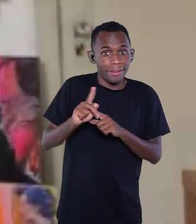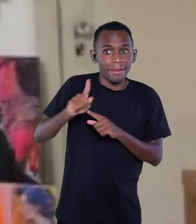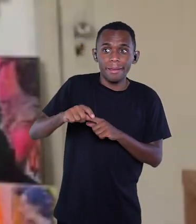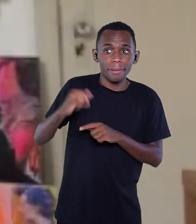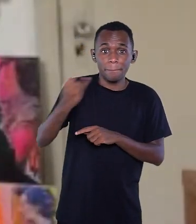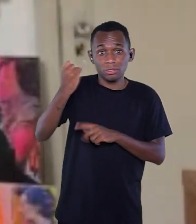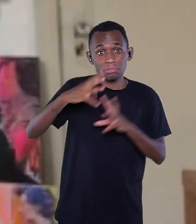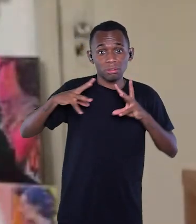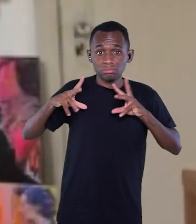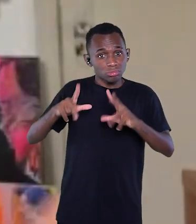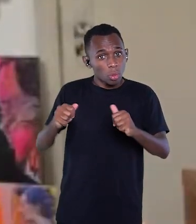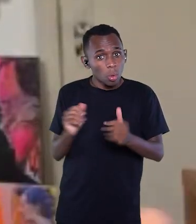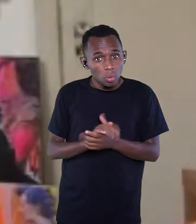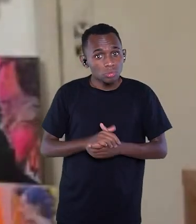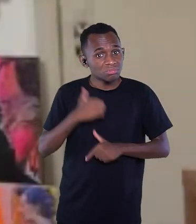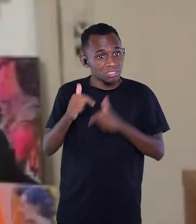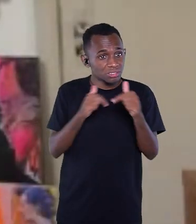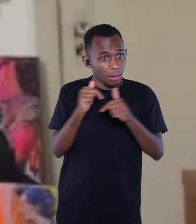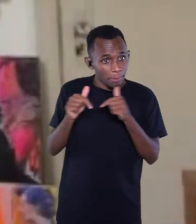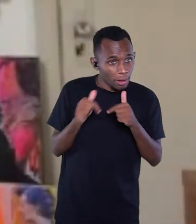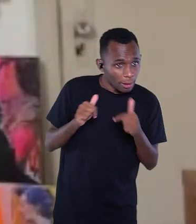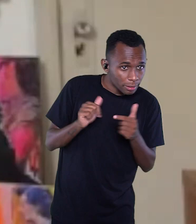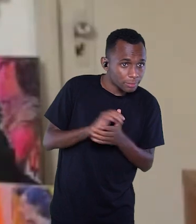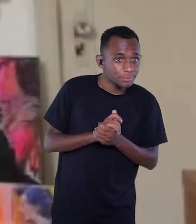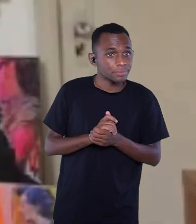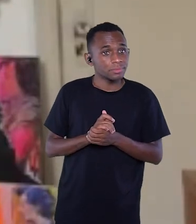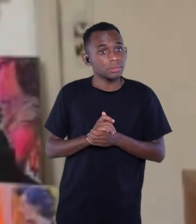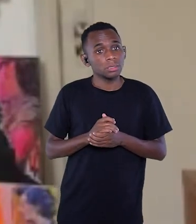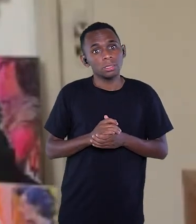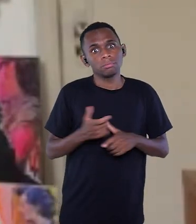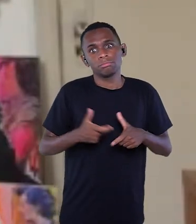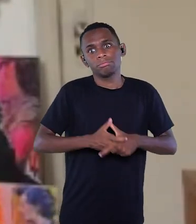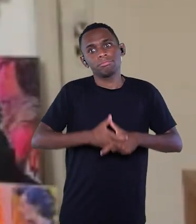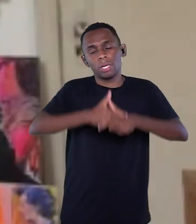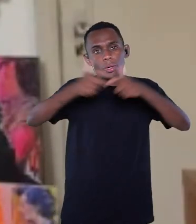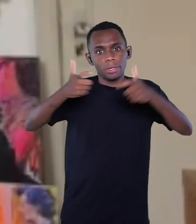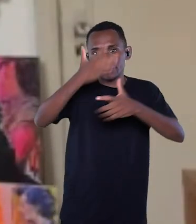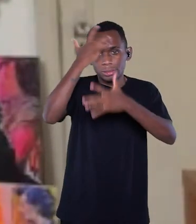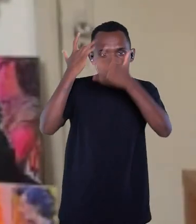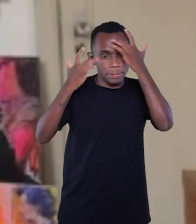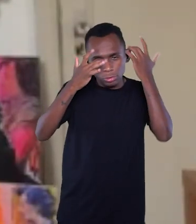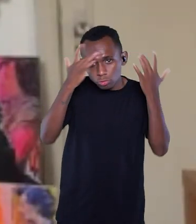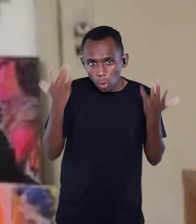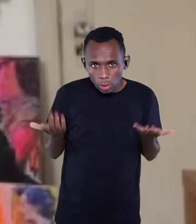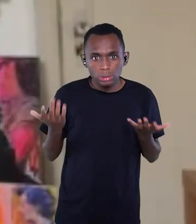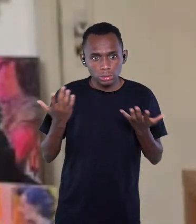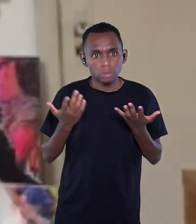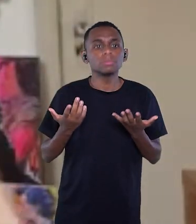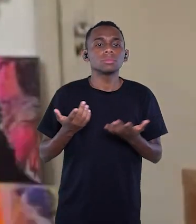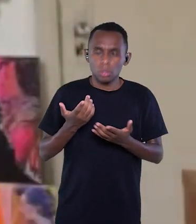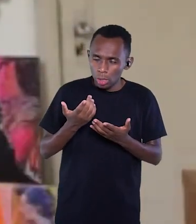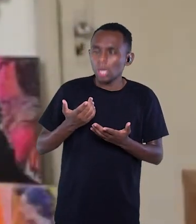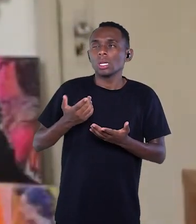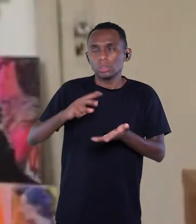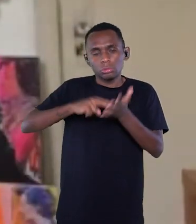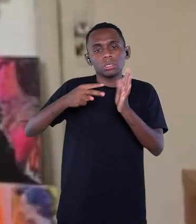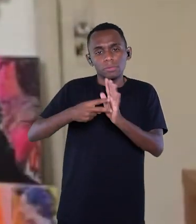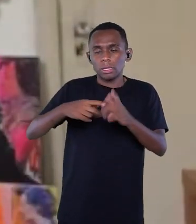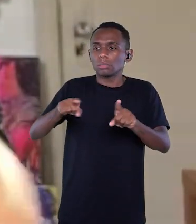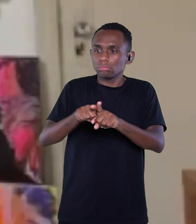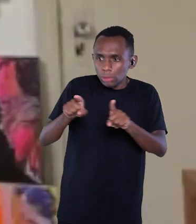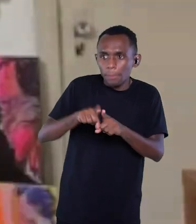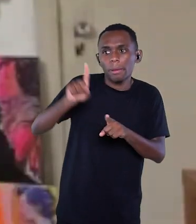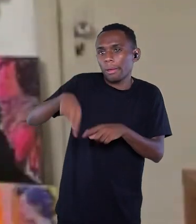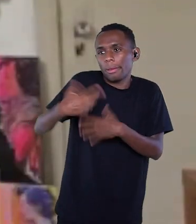ela é importante para todo mundo enquanto trabalhador, né? E que é a maioria das pessoas. Então, assim, é nesse sentido também, não é